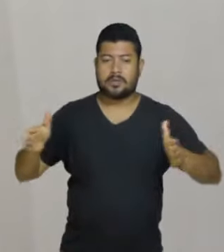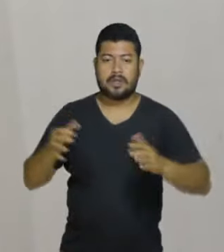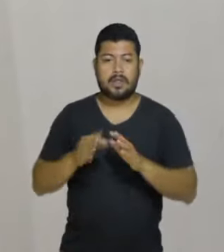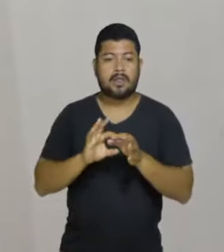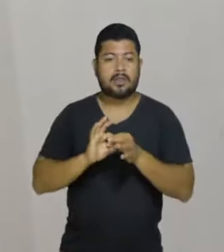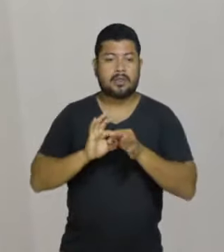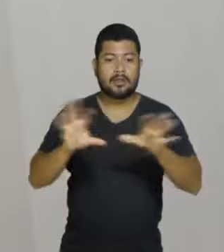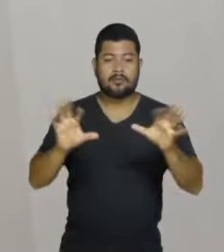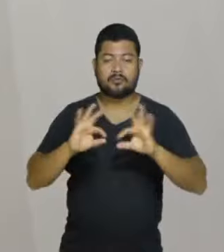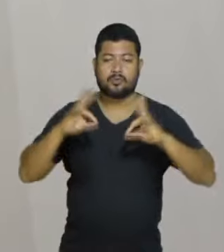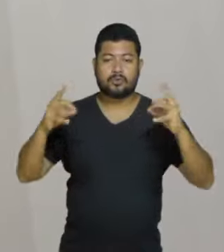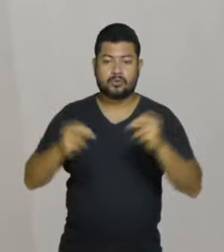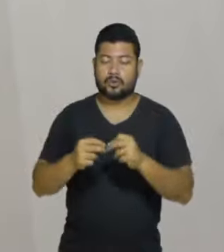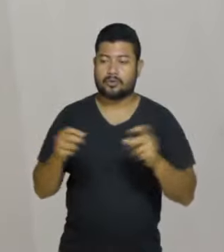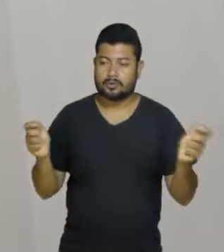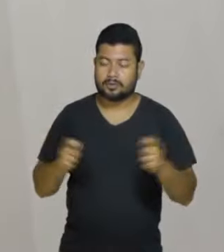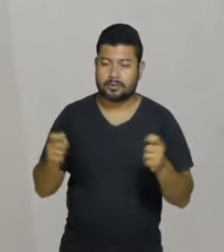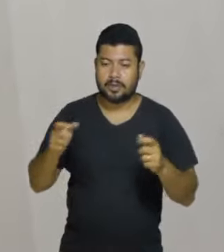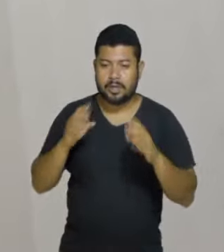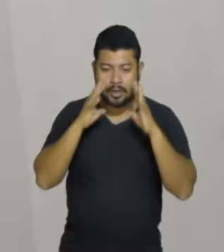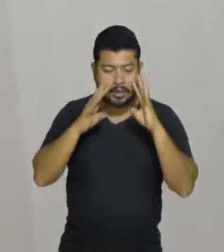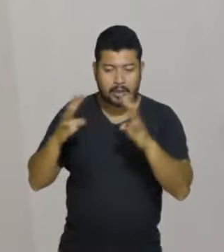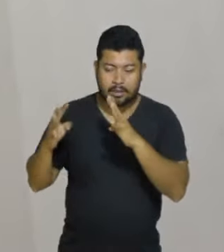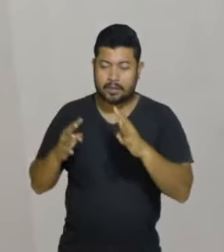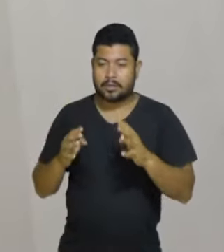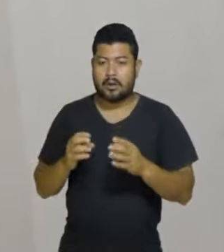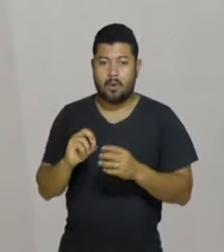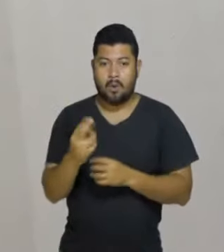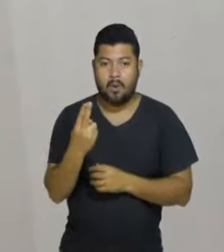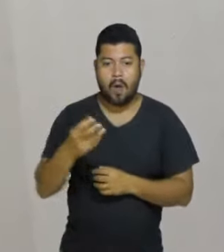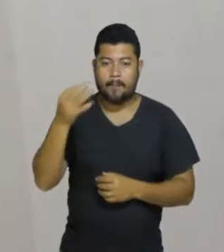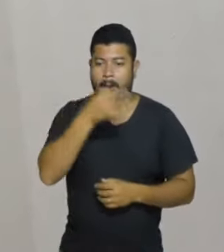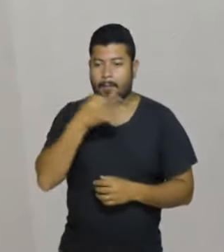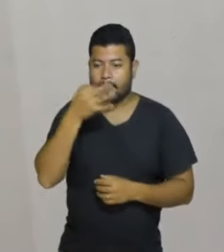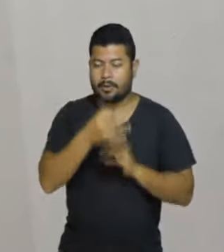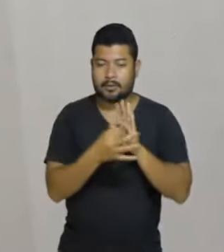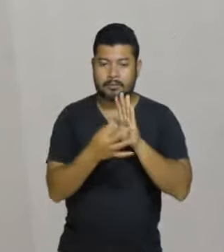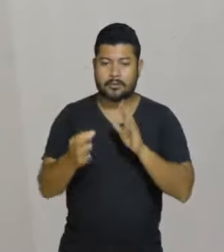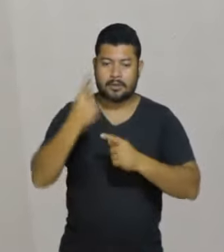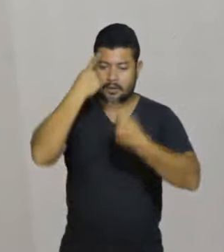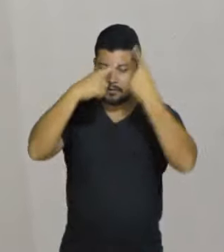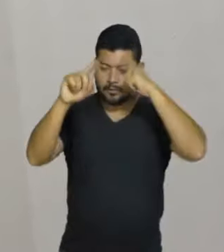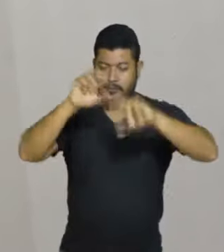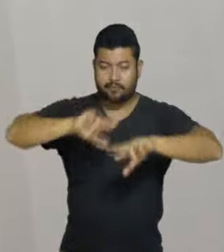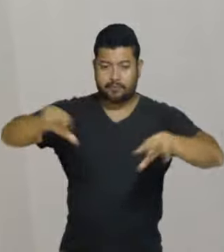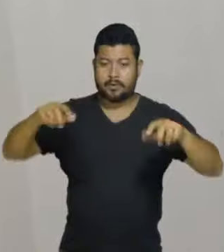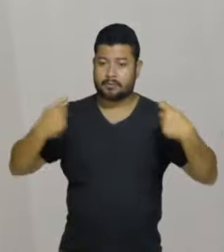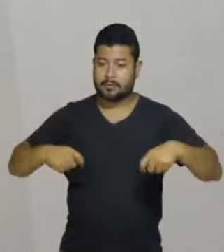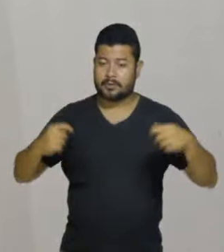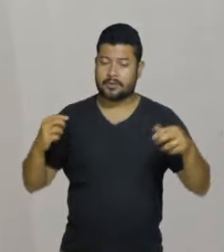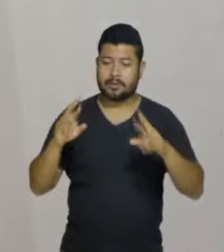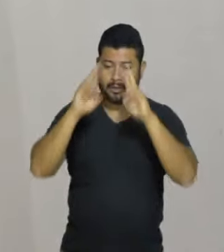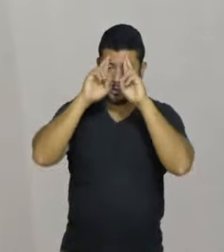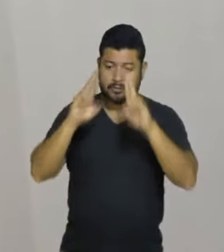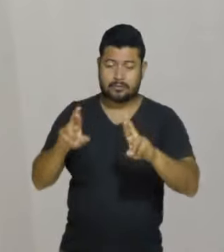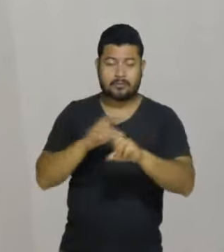vozes possam ser ouvidas e todas as ideias possam ser debatidas com respeito e